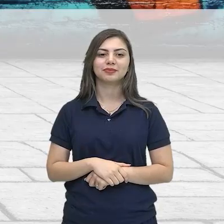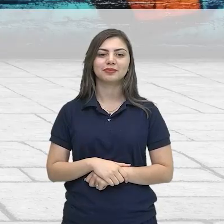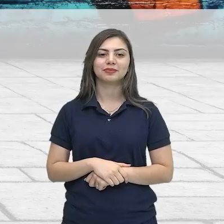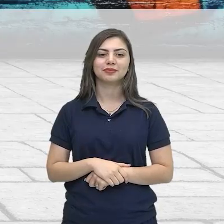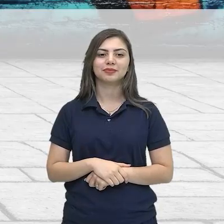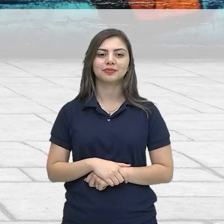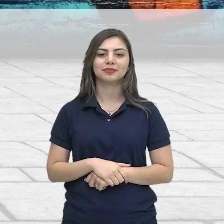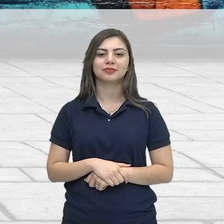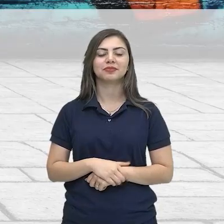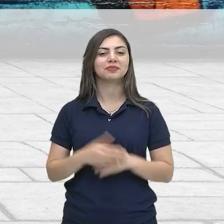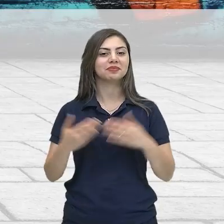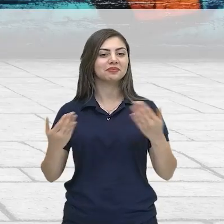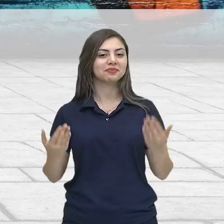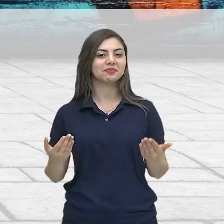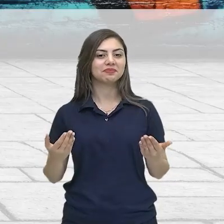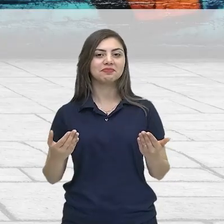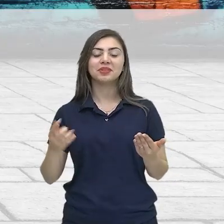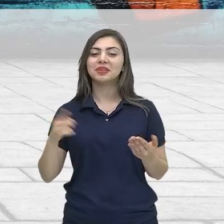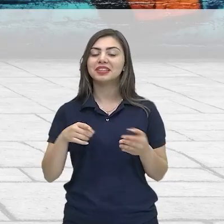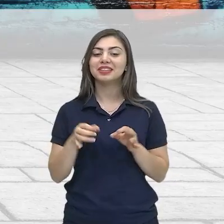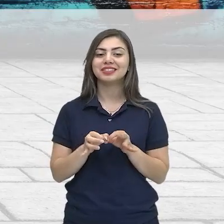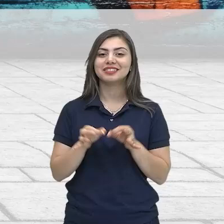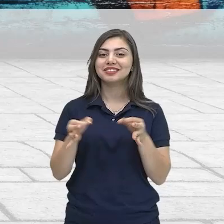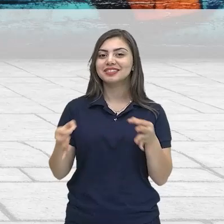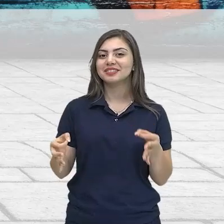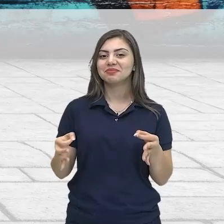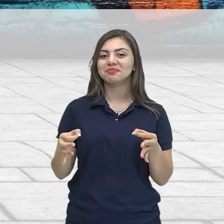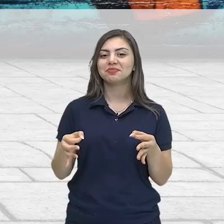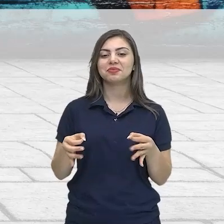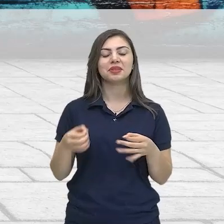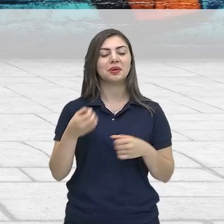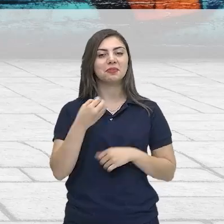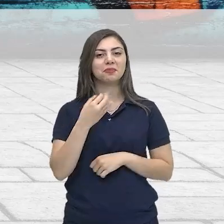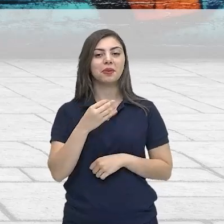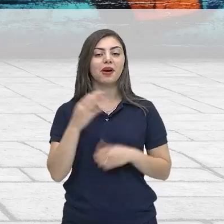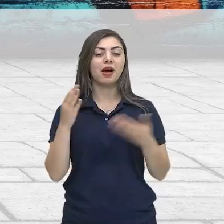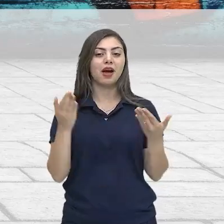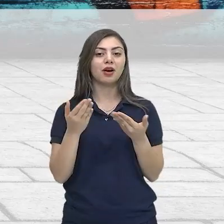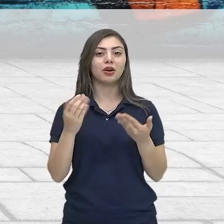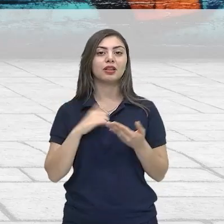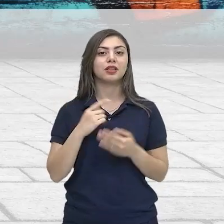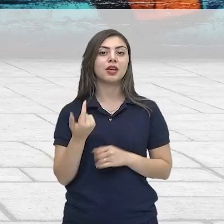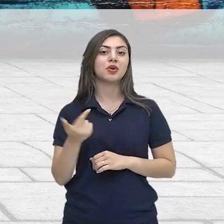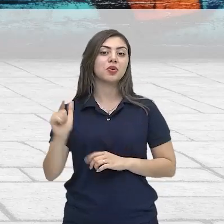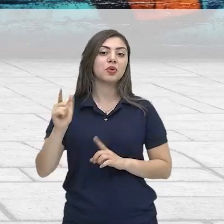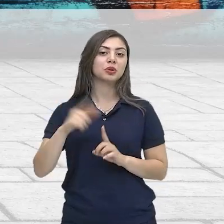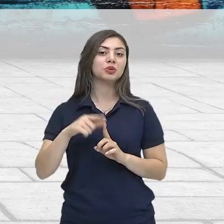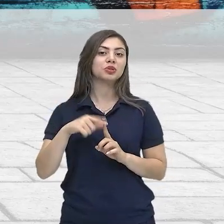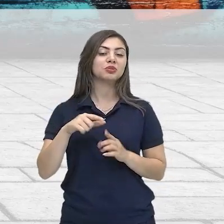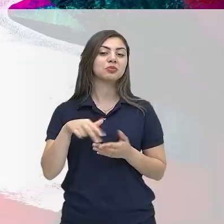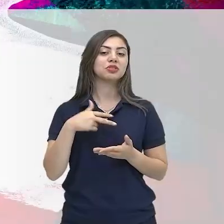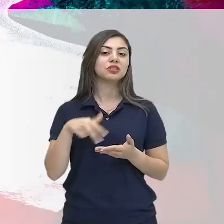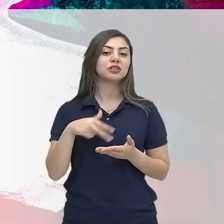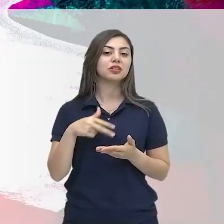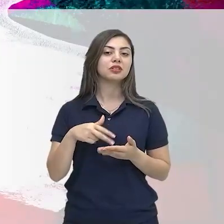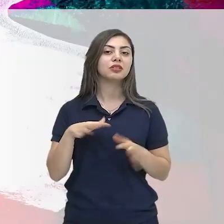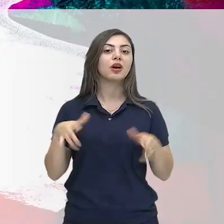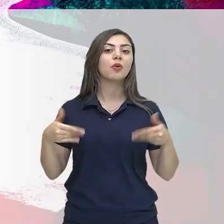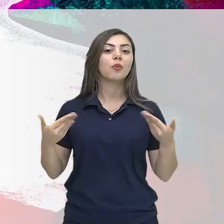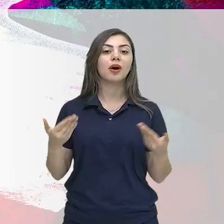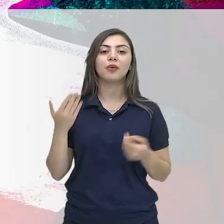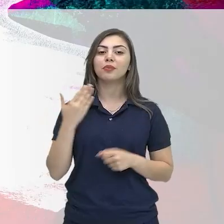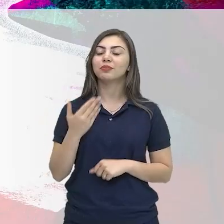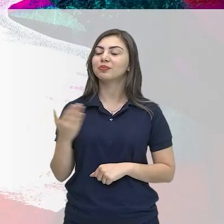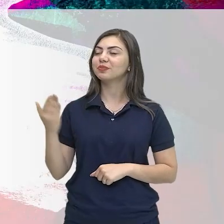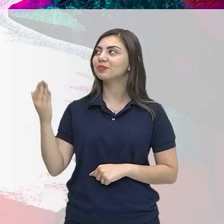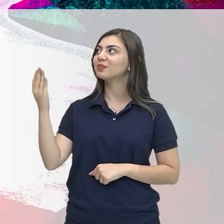É isso, tá bom? Muito bem, agora vamos conhecer o próximo estilo na telinha para vocês. Vamos falar